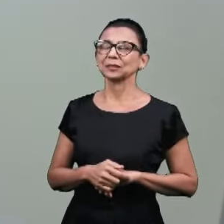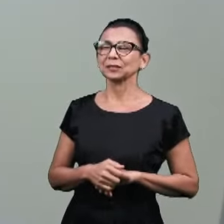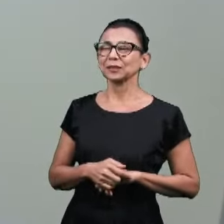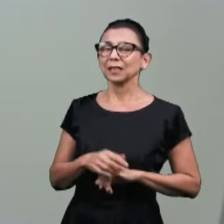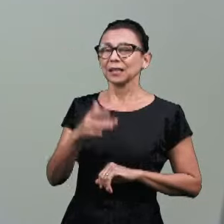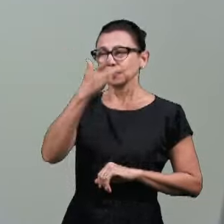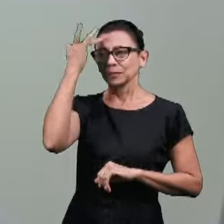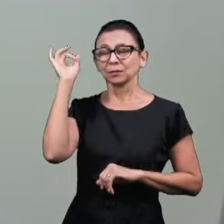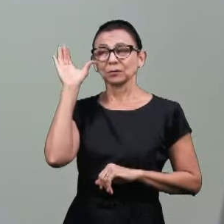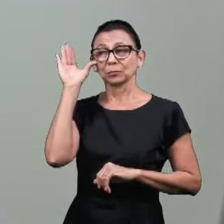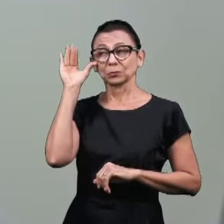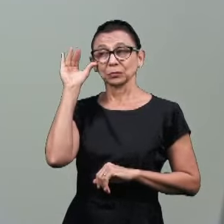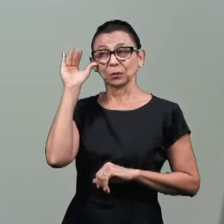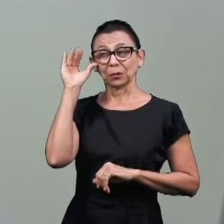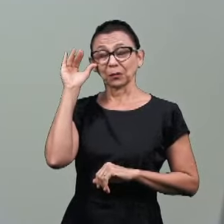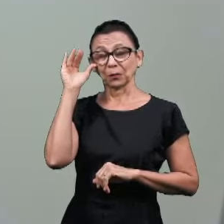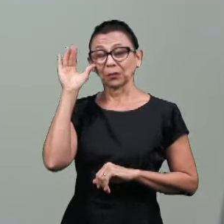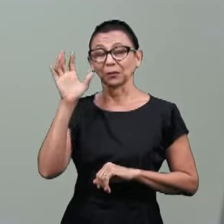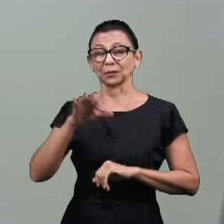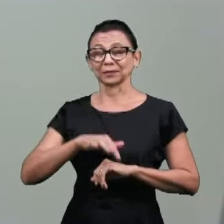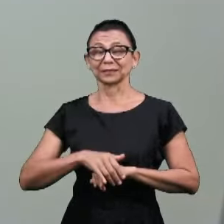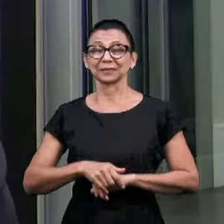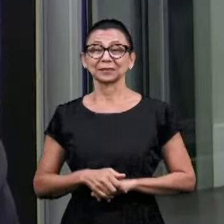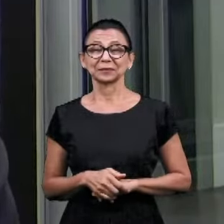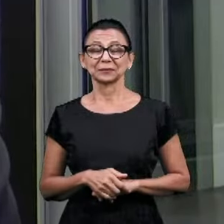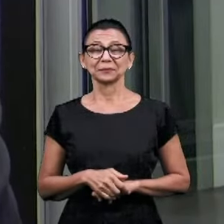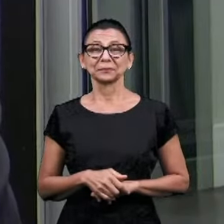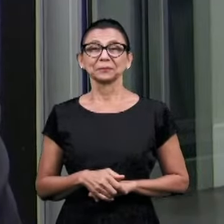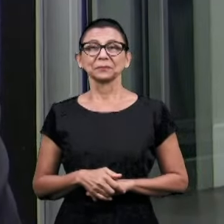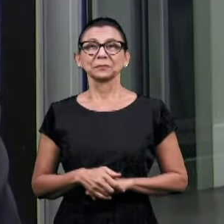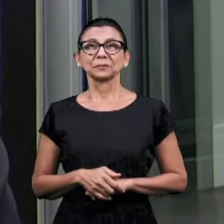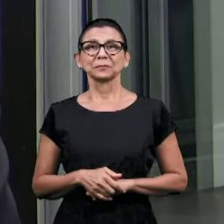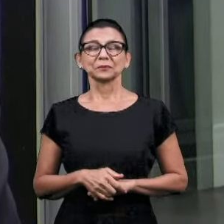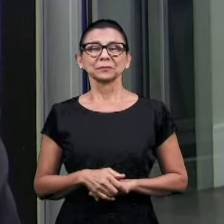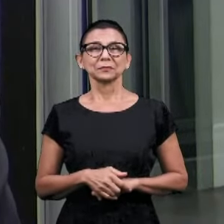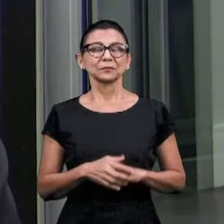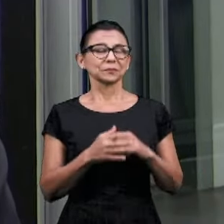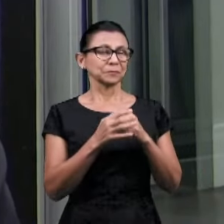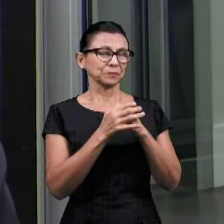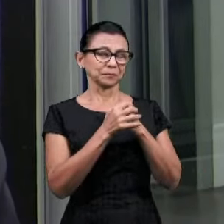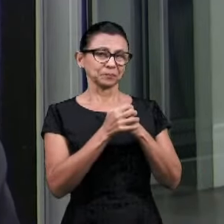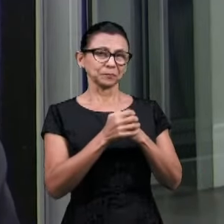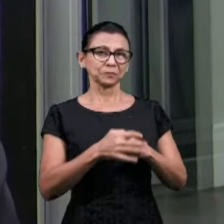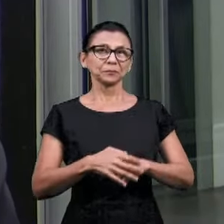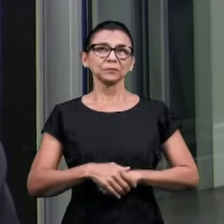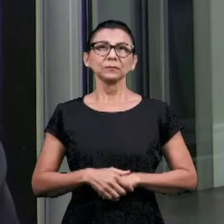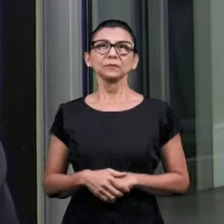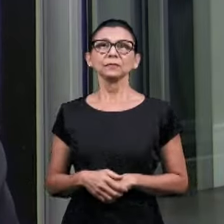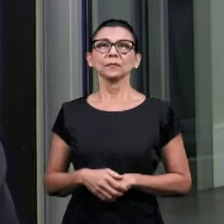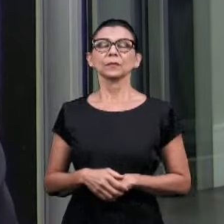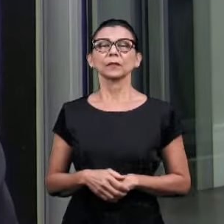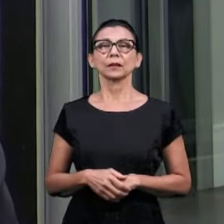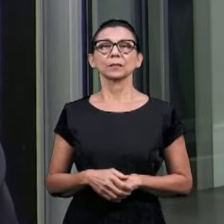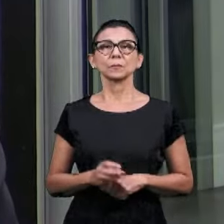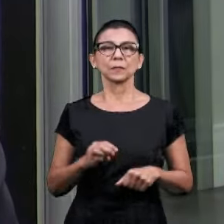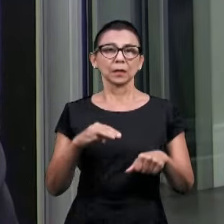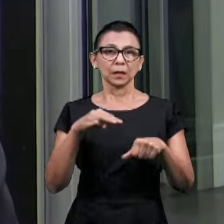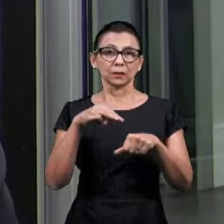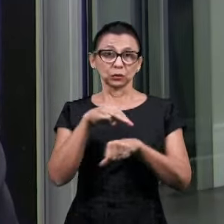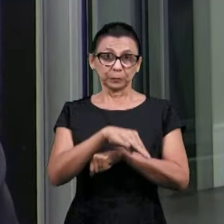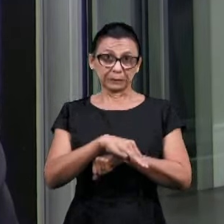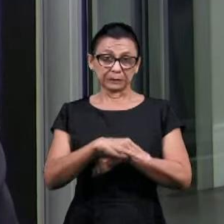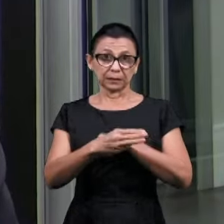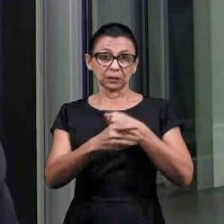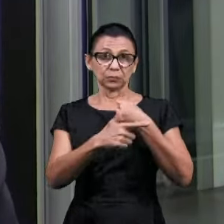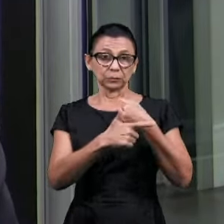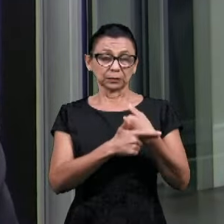essa experiência, né? Esse momento tão especial. Amém. Ministério 21 anos, né?